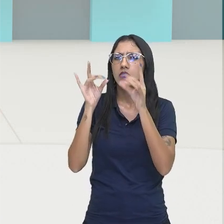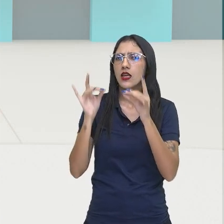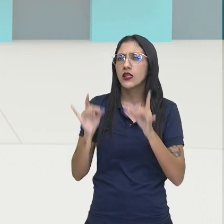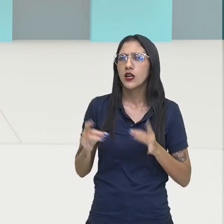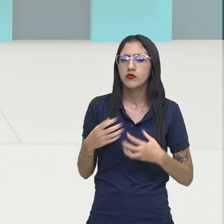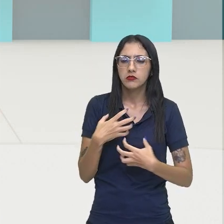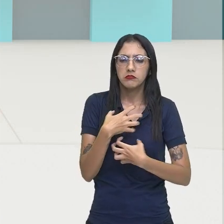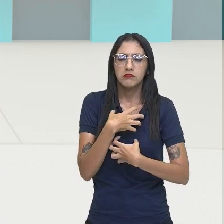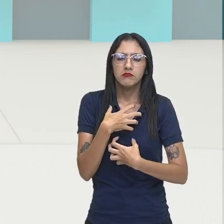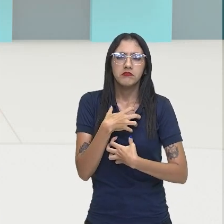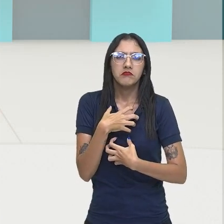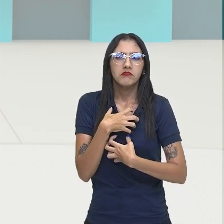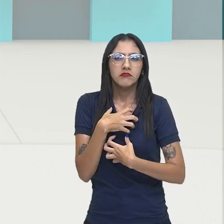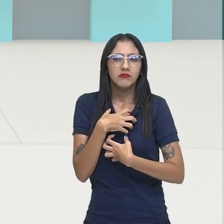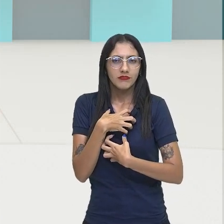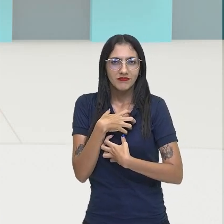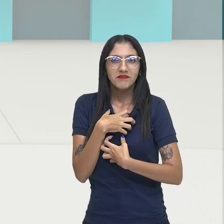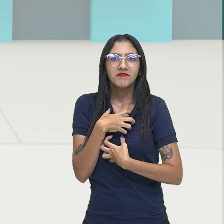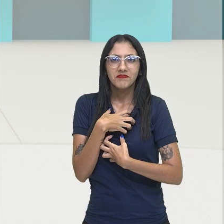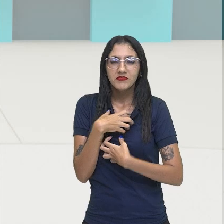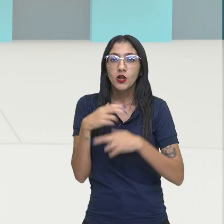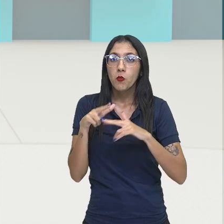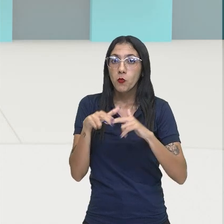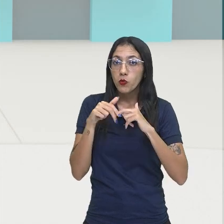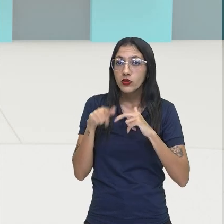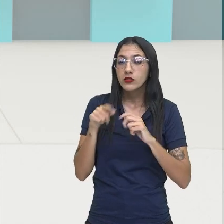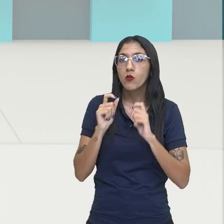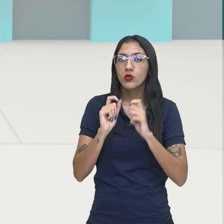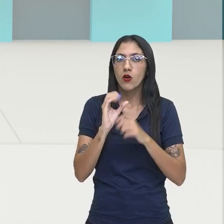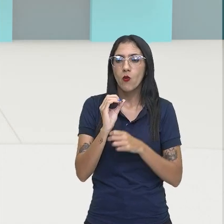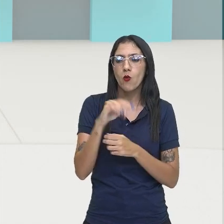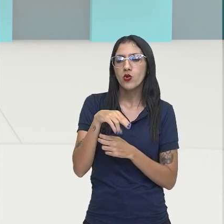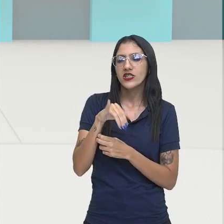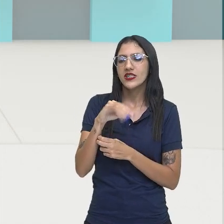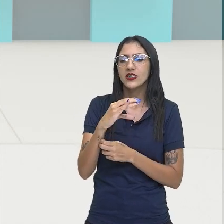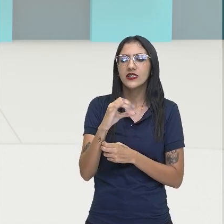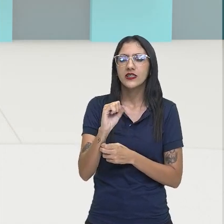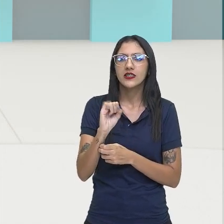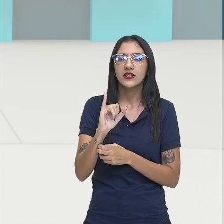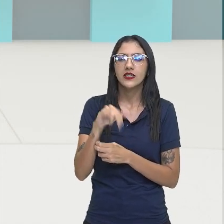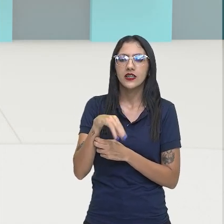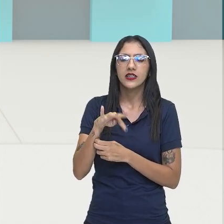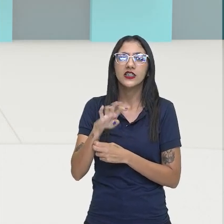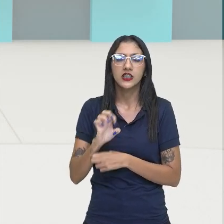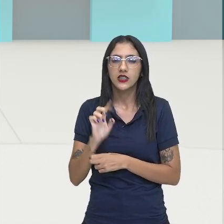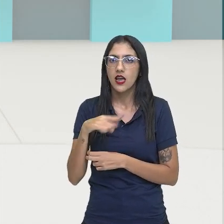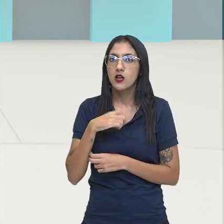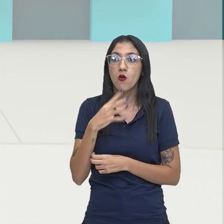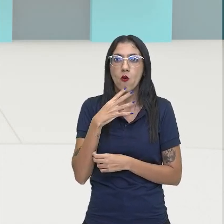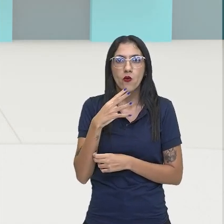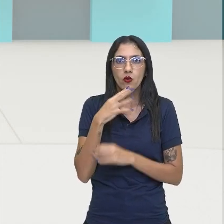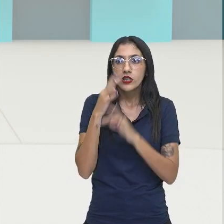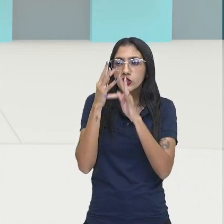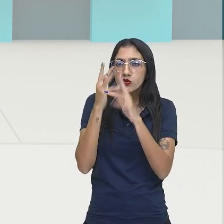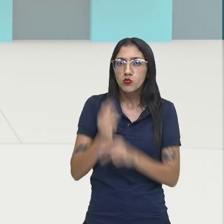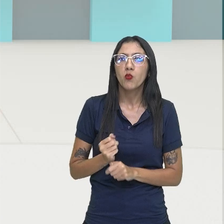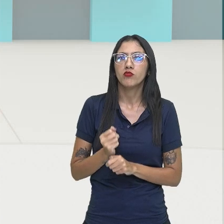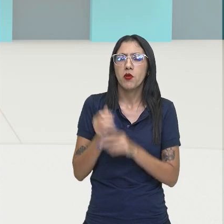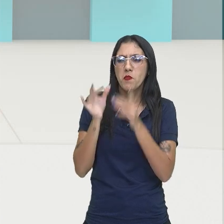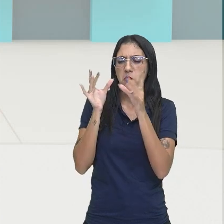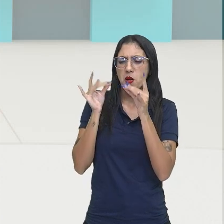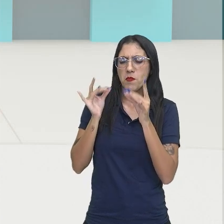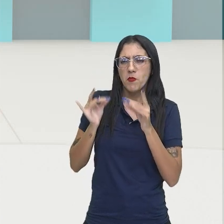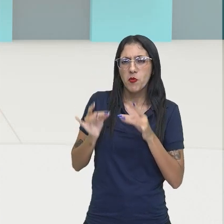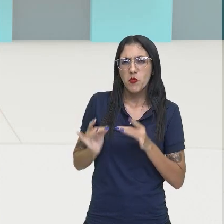está sentindo. Por esse motivo é narrador onisciente, é como se ele conhecesse tudo a seu respeito, até os